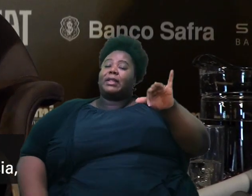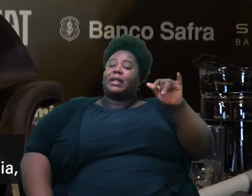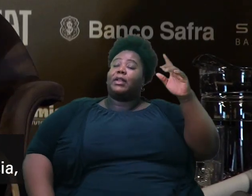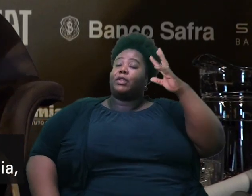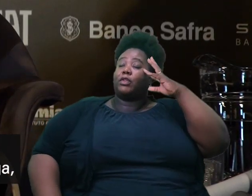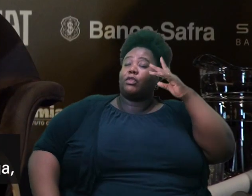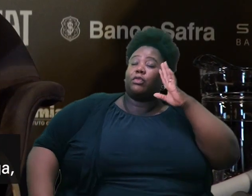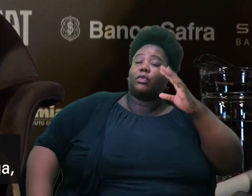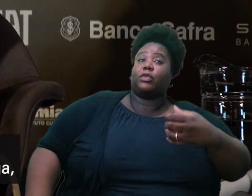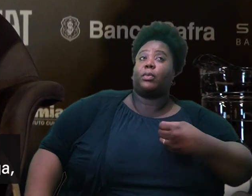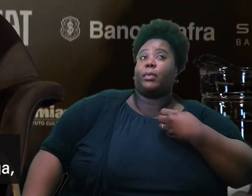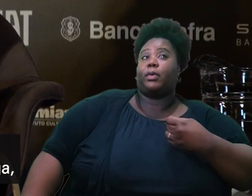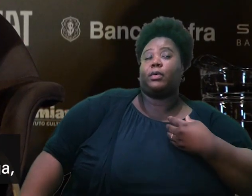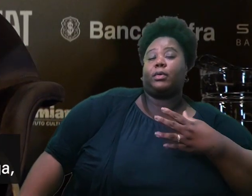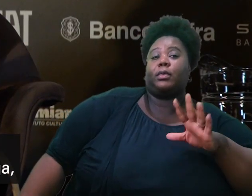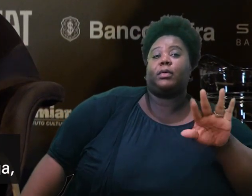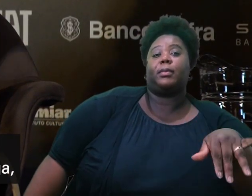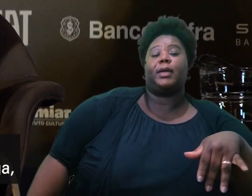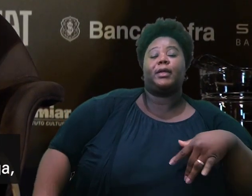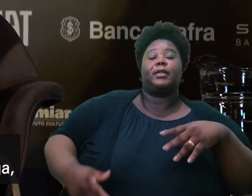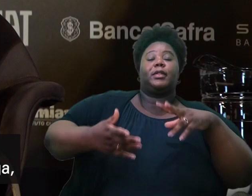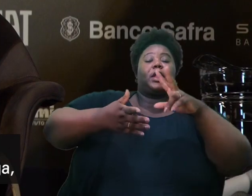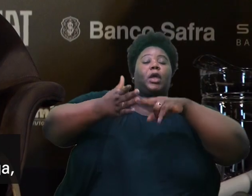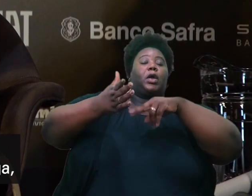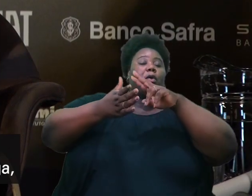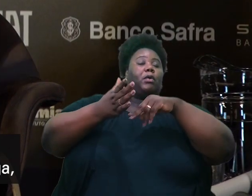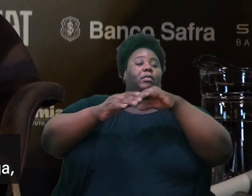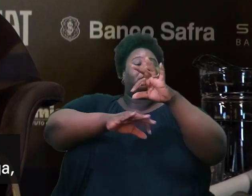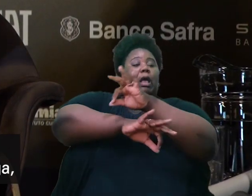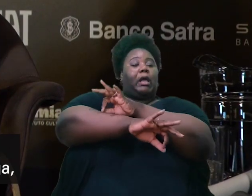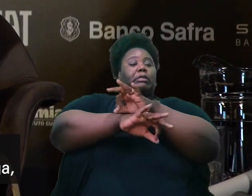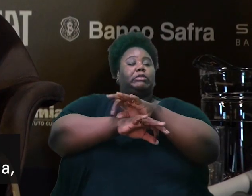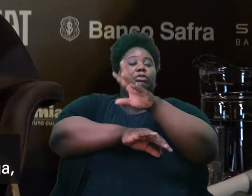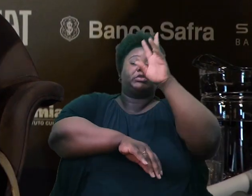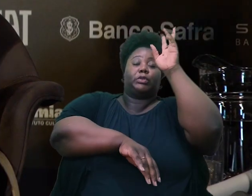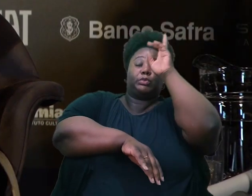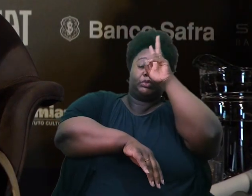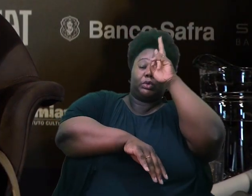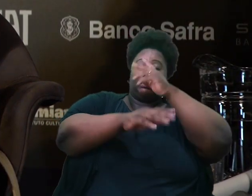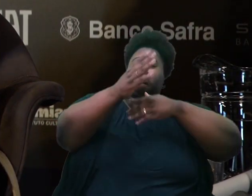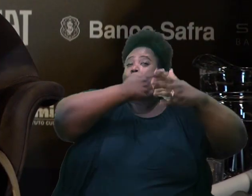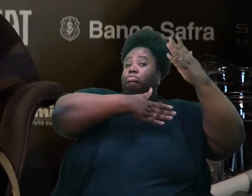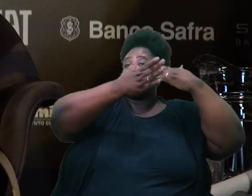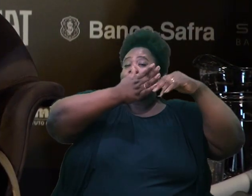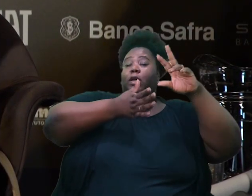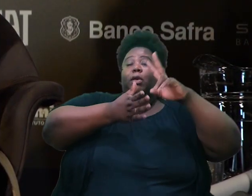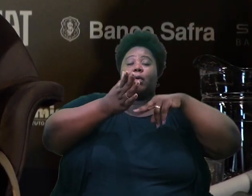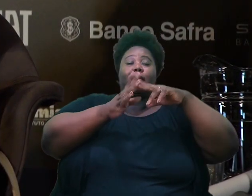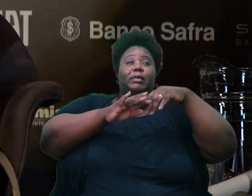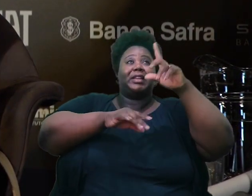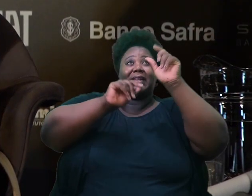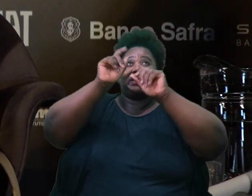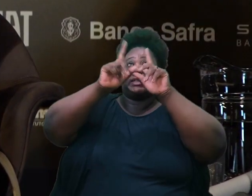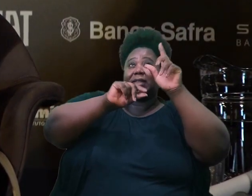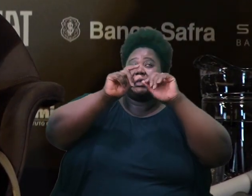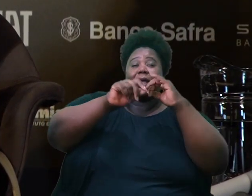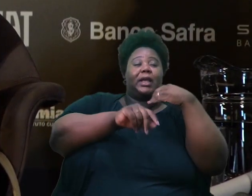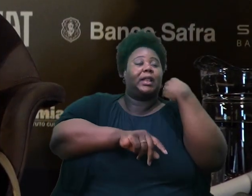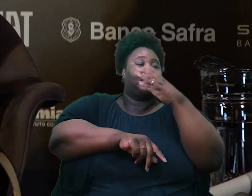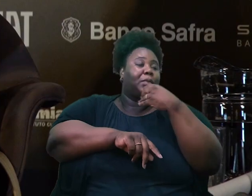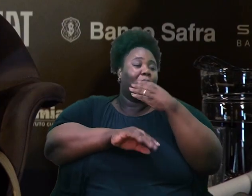ficção ou poesia, mas eu lia sobre arquitetura, eu lia sobre história, história antiga, eu lia sobre arqueologia, eu lia sobre